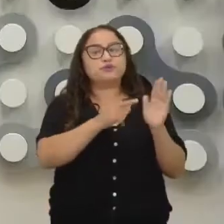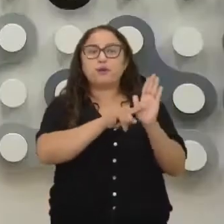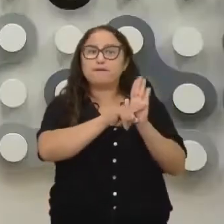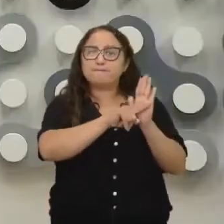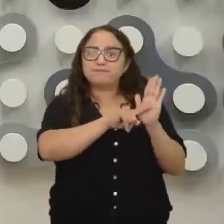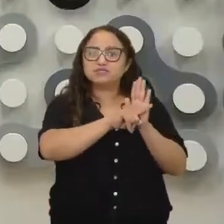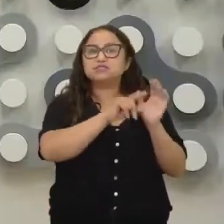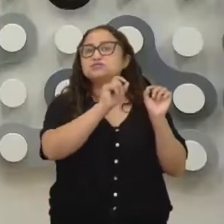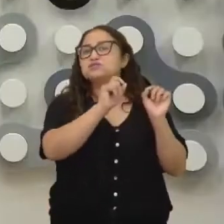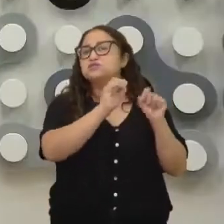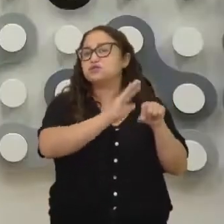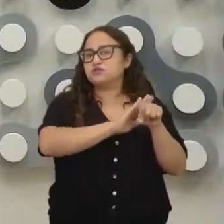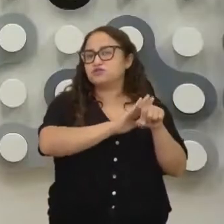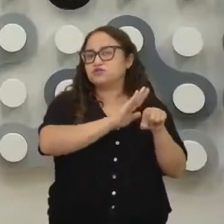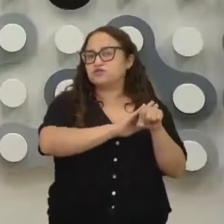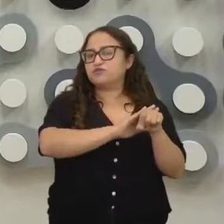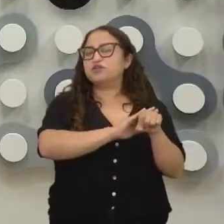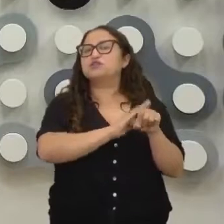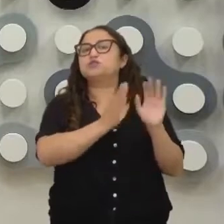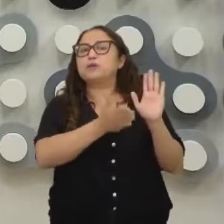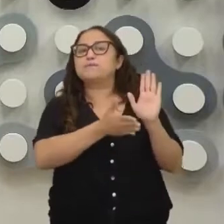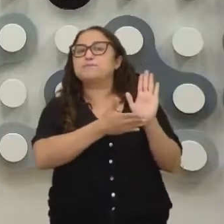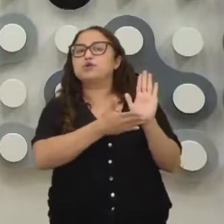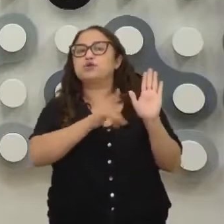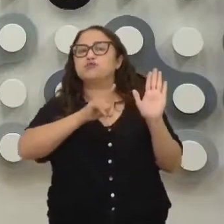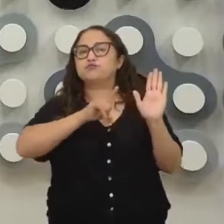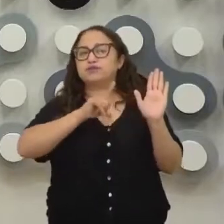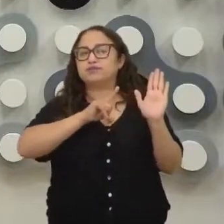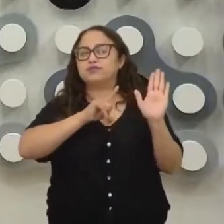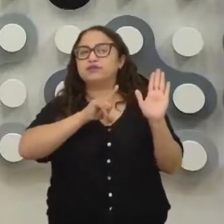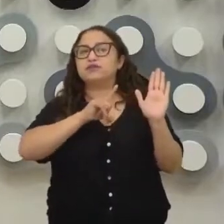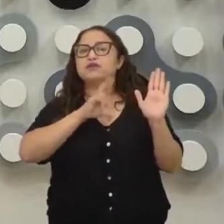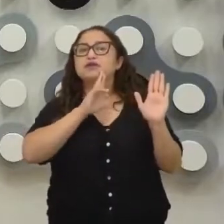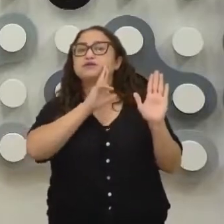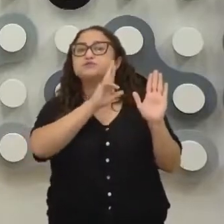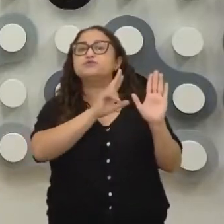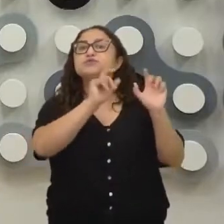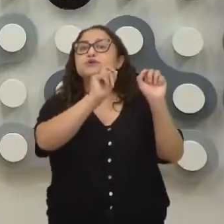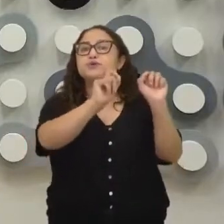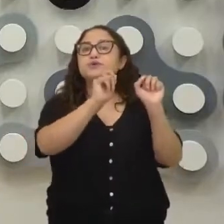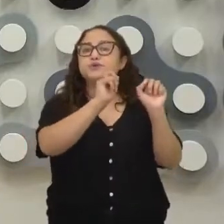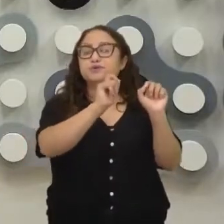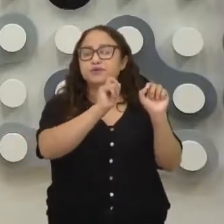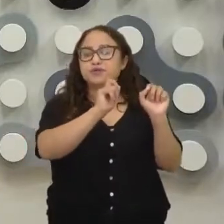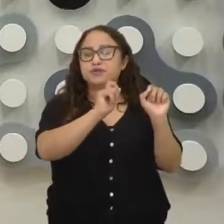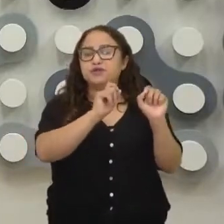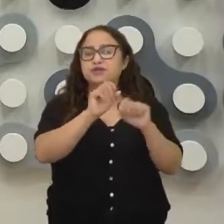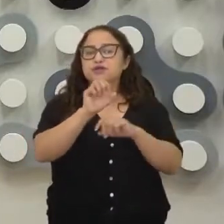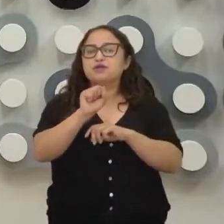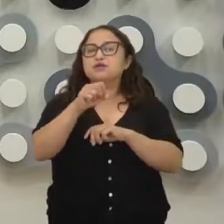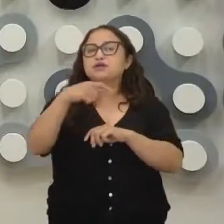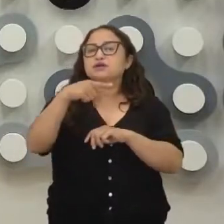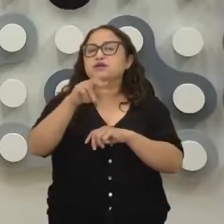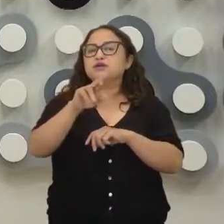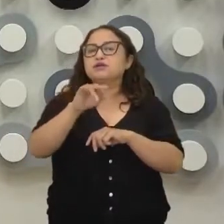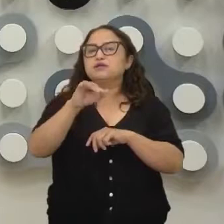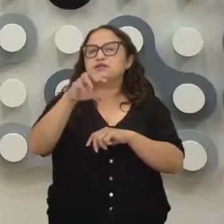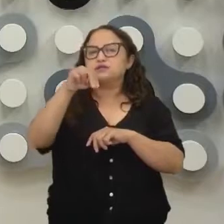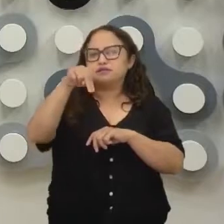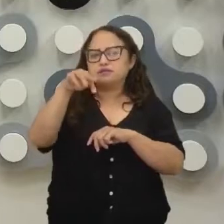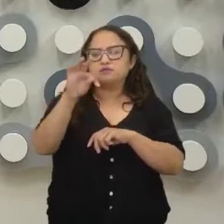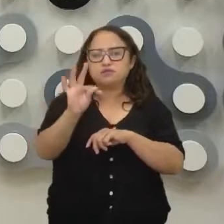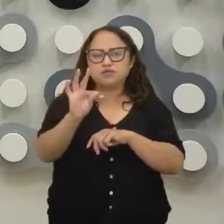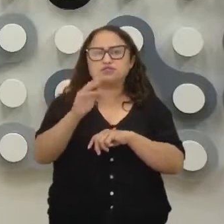pesquisa que foi feita, que foi comprovada, chegou à conclusão que aquele CIT, que foi o primeiro que nós falamos aqui, é o que tem